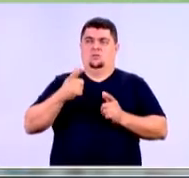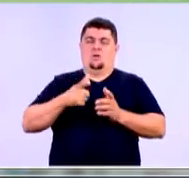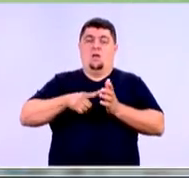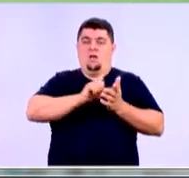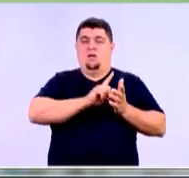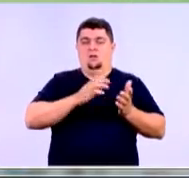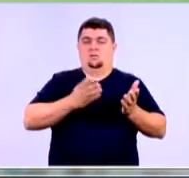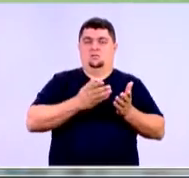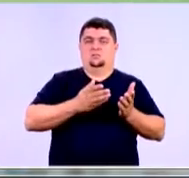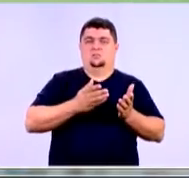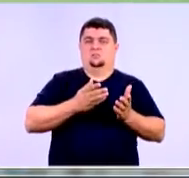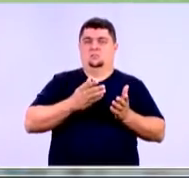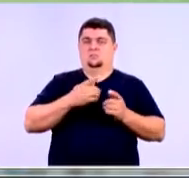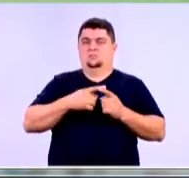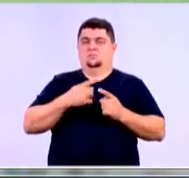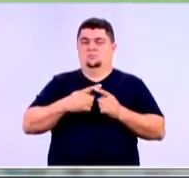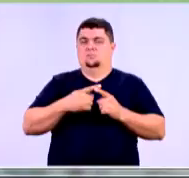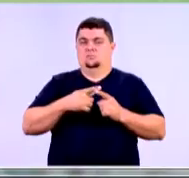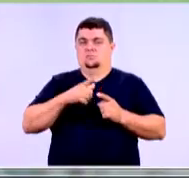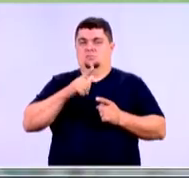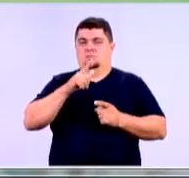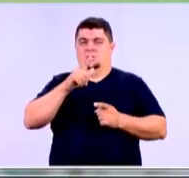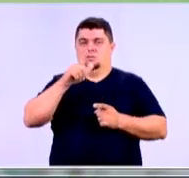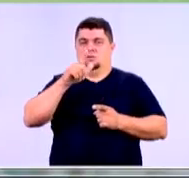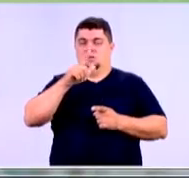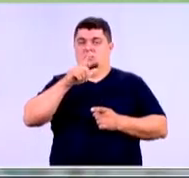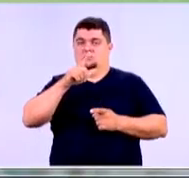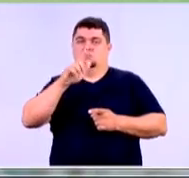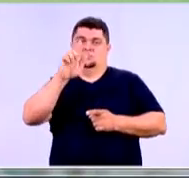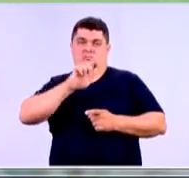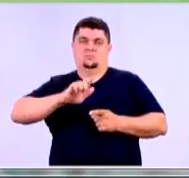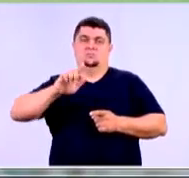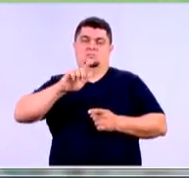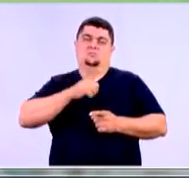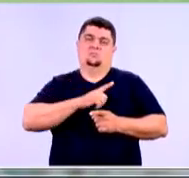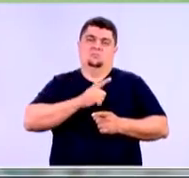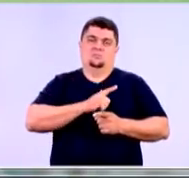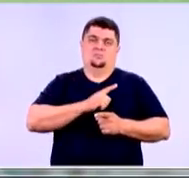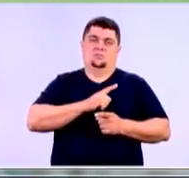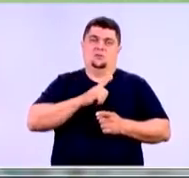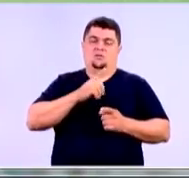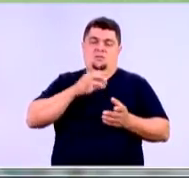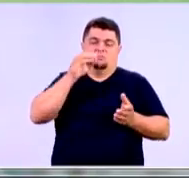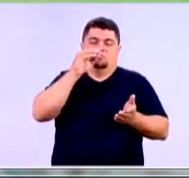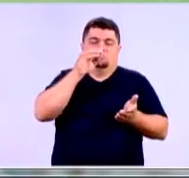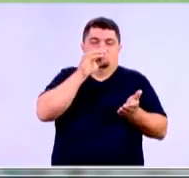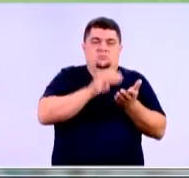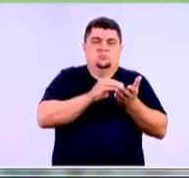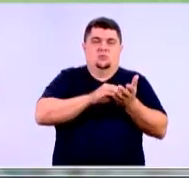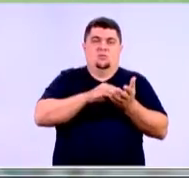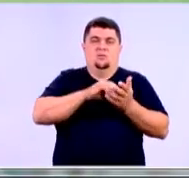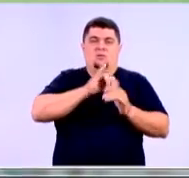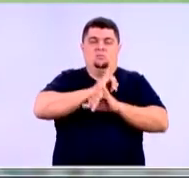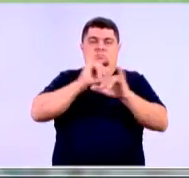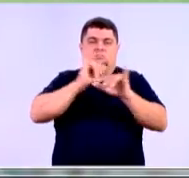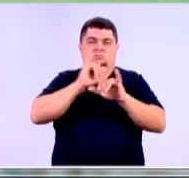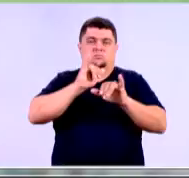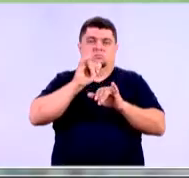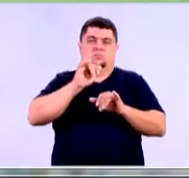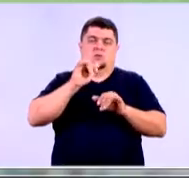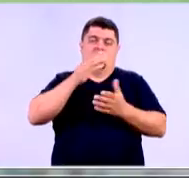trabalhando até agora e o indicador de liquidez geral é que aqui na liquidez geral a gente vai introduzir esses dados de longo